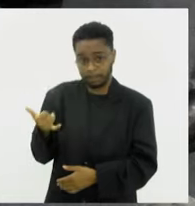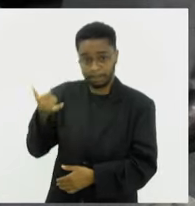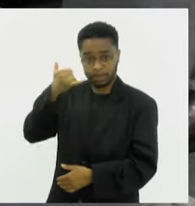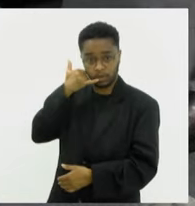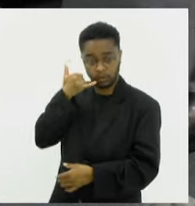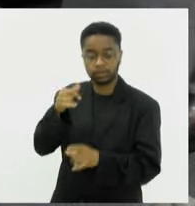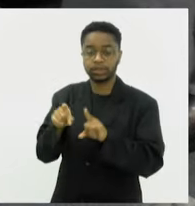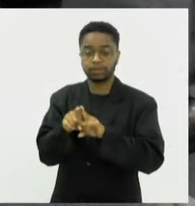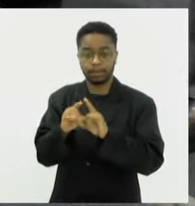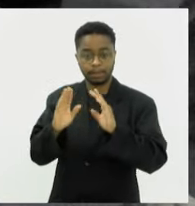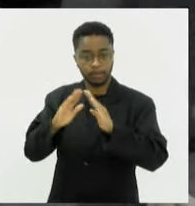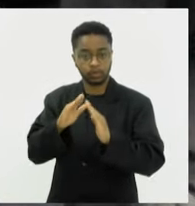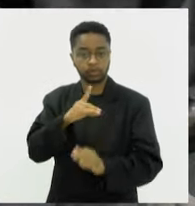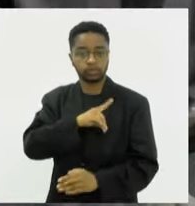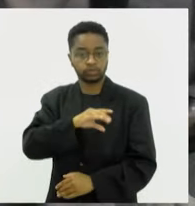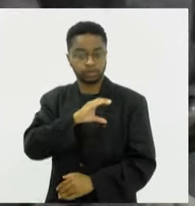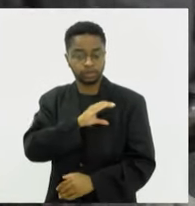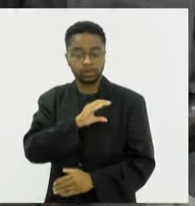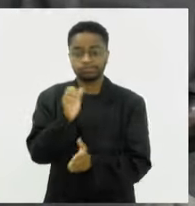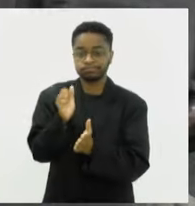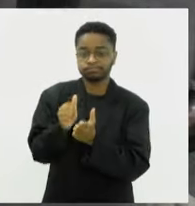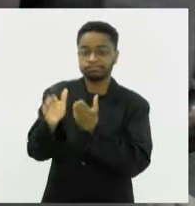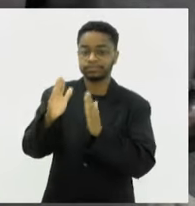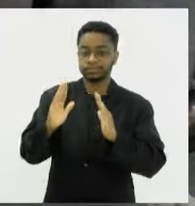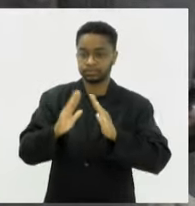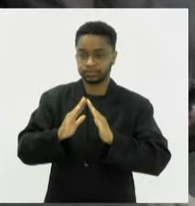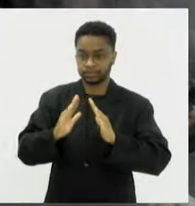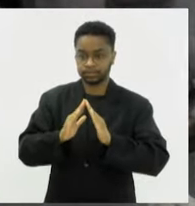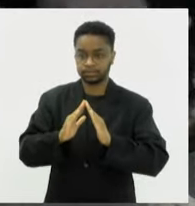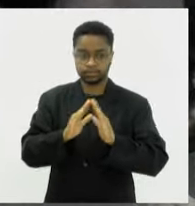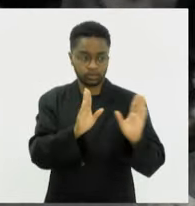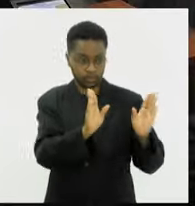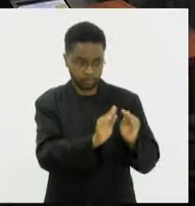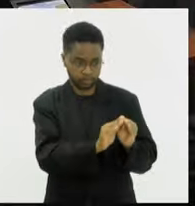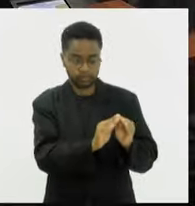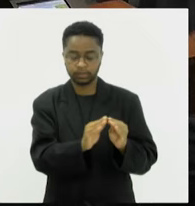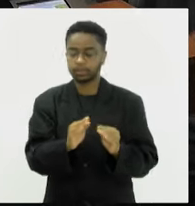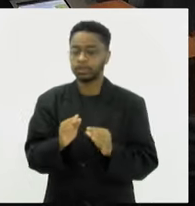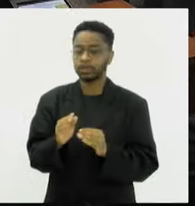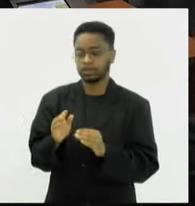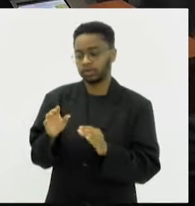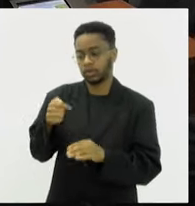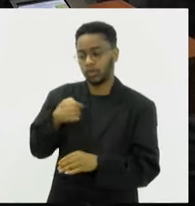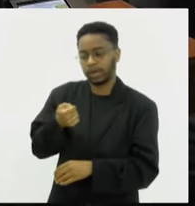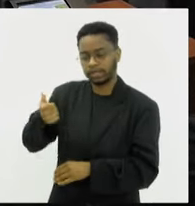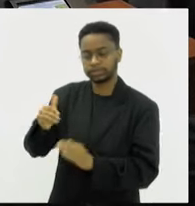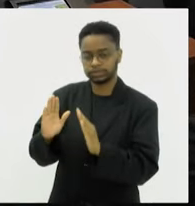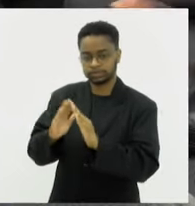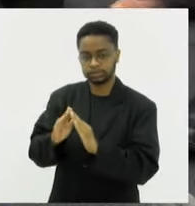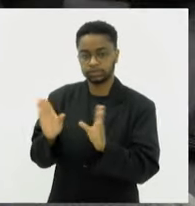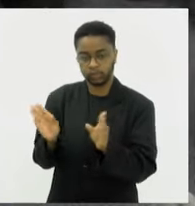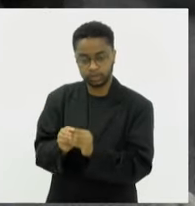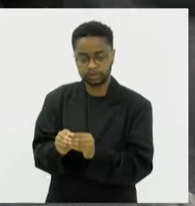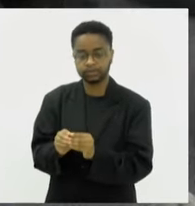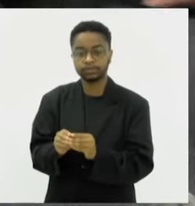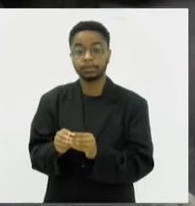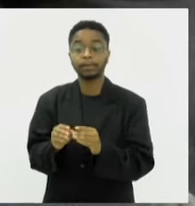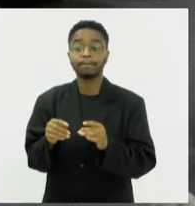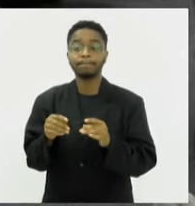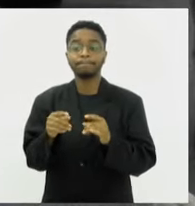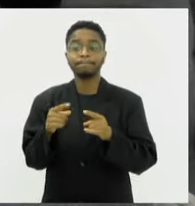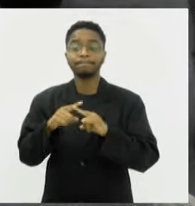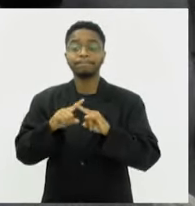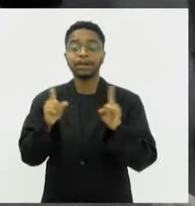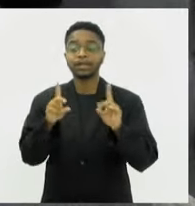Caxias, expulso de sua casa. Para concluir, perdendo, deputado. Já concluindo, nobre presidente, porque realmente o assunto requer